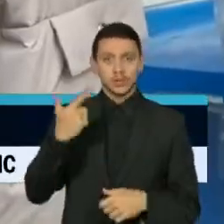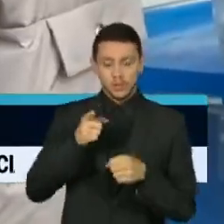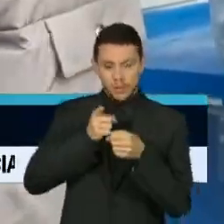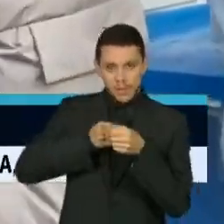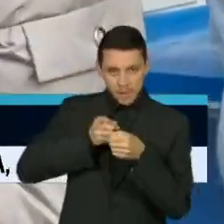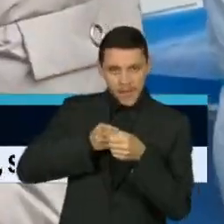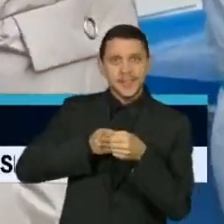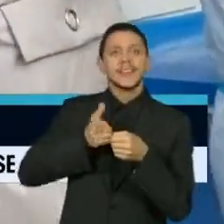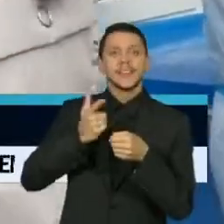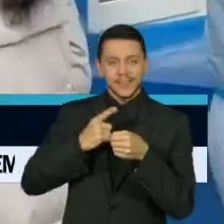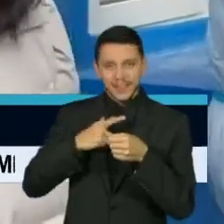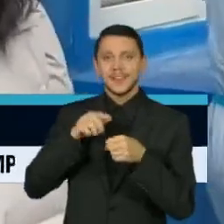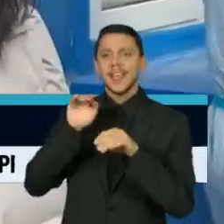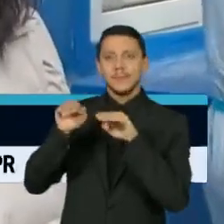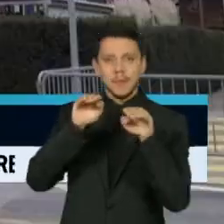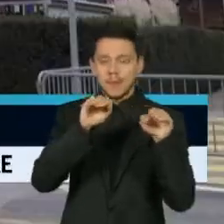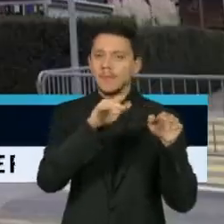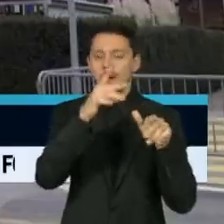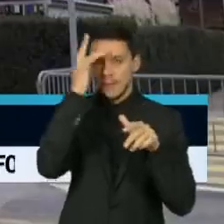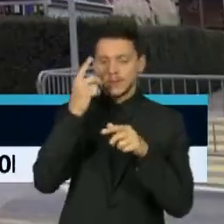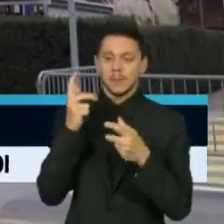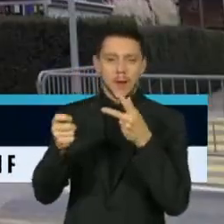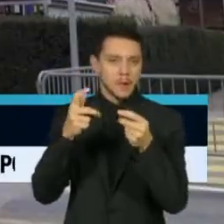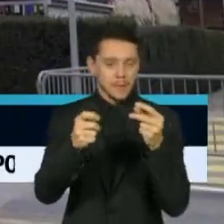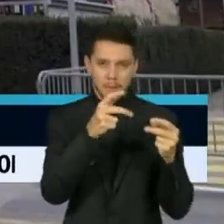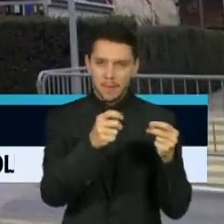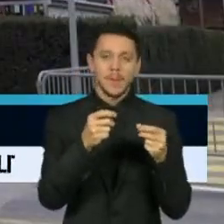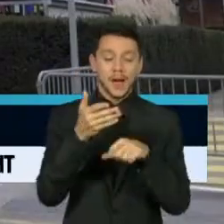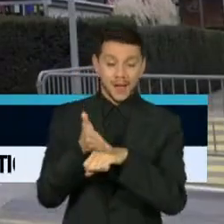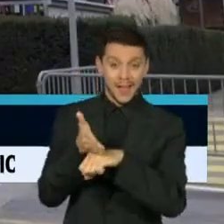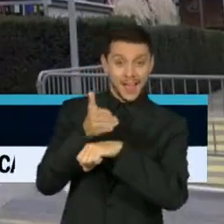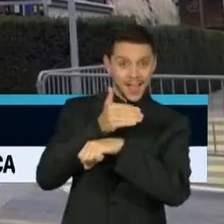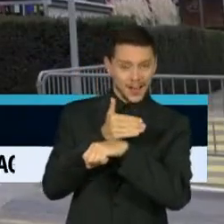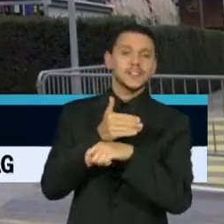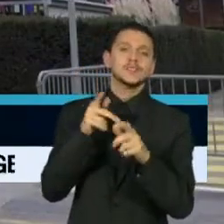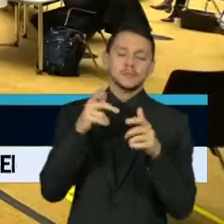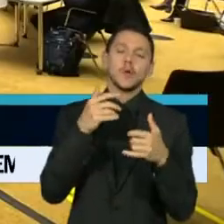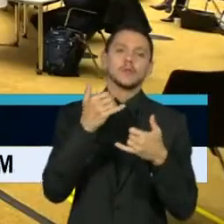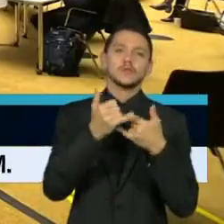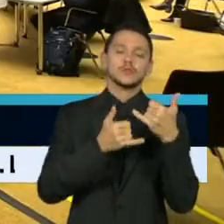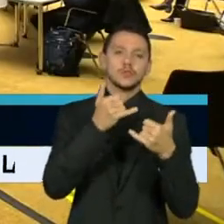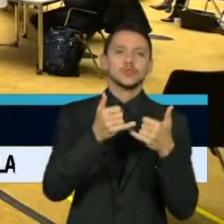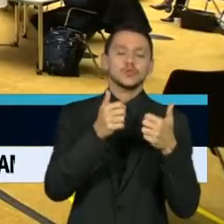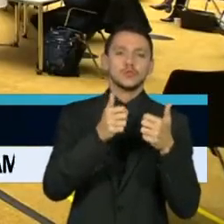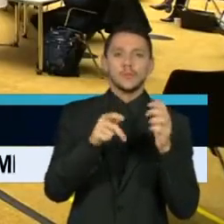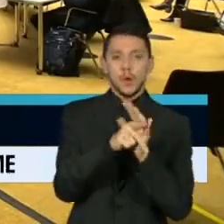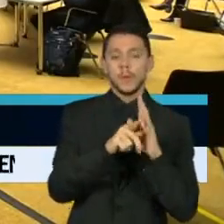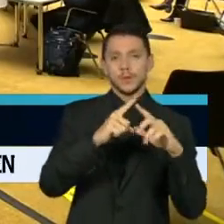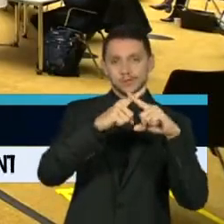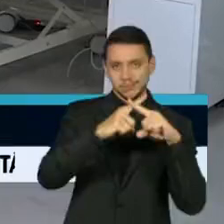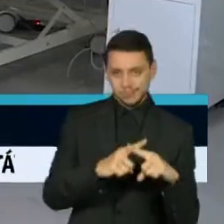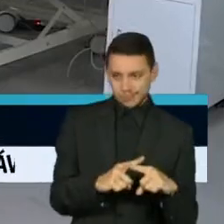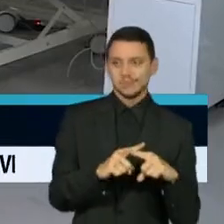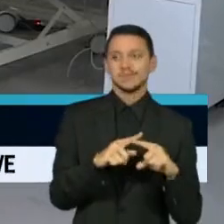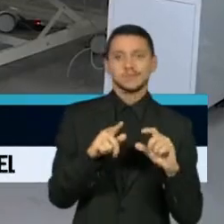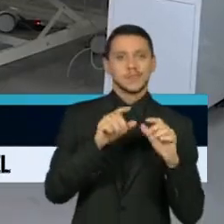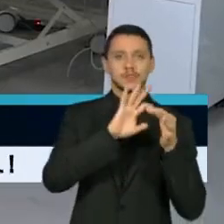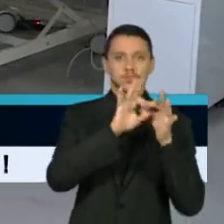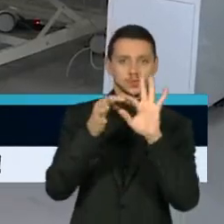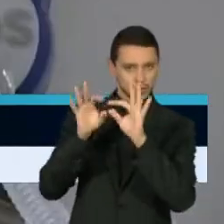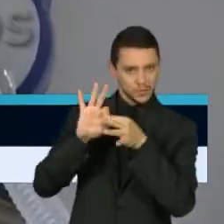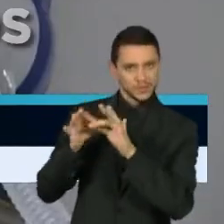nas vésperas dos Jogos Olímpicos de Inverno. Segundo a Organização Mundial da Saúde, a semana passada bateu o recorde da